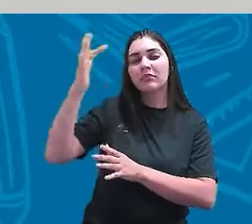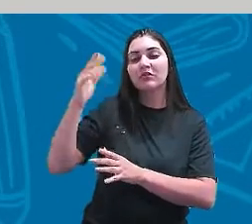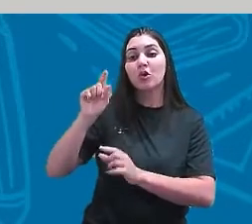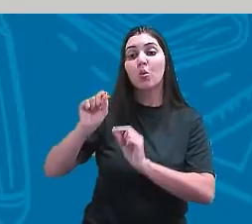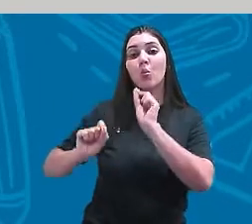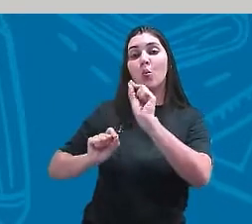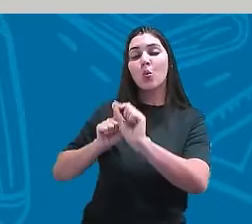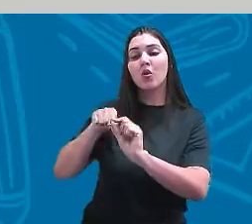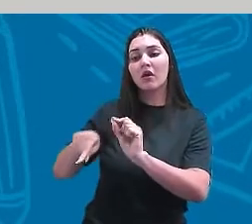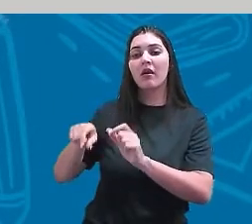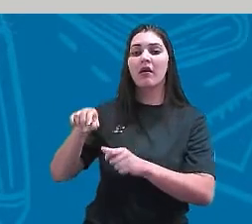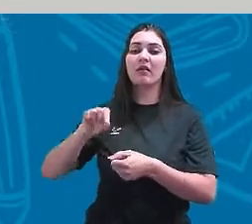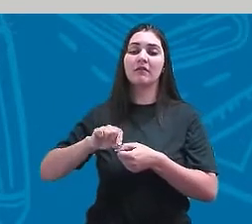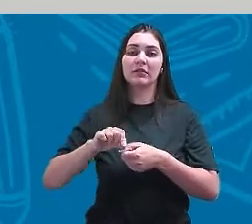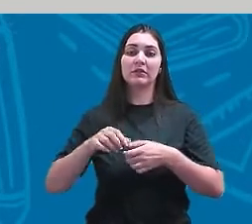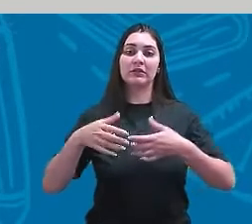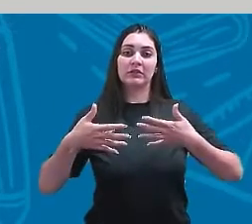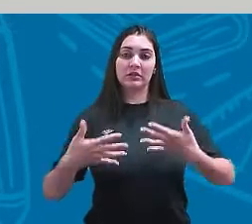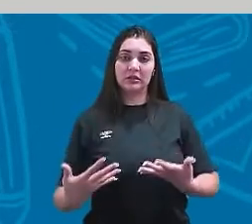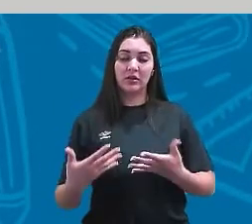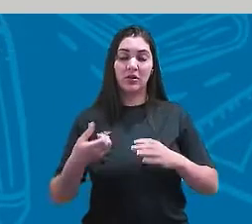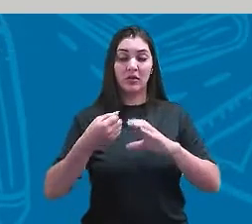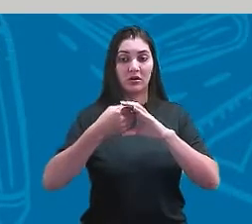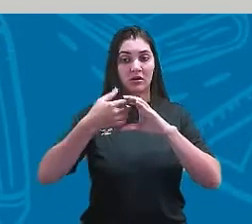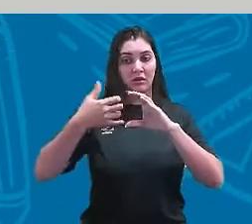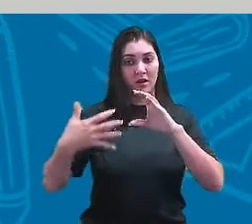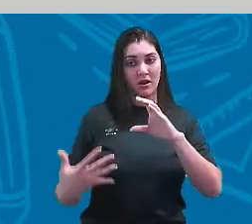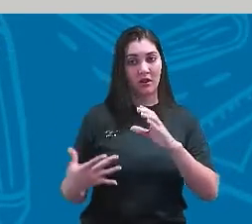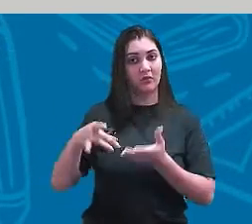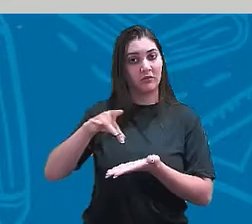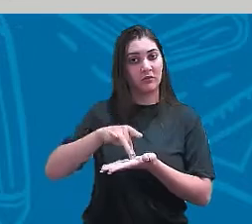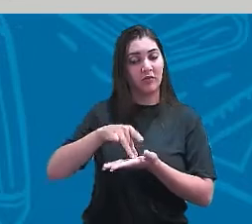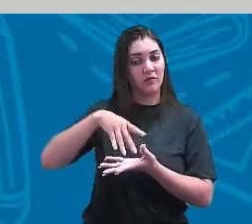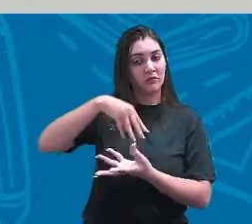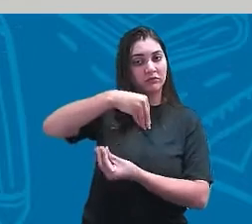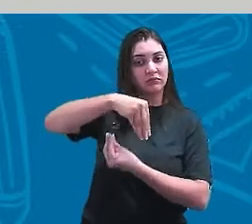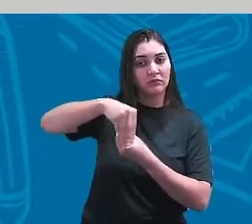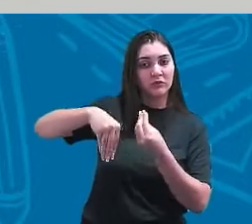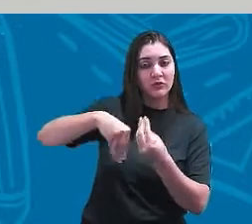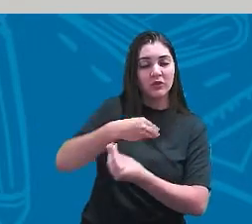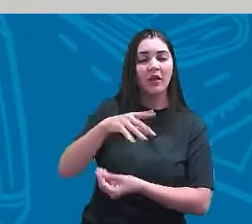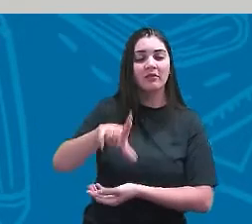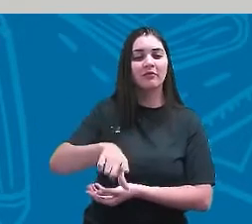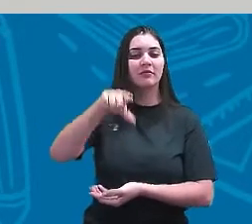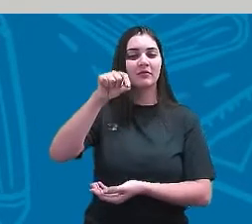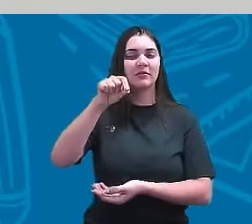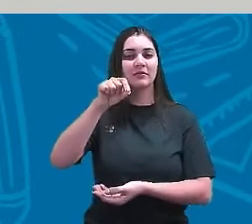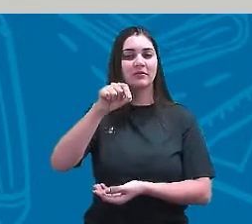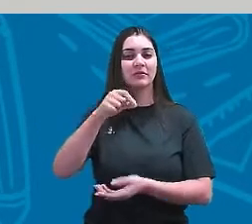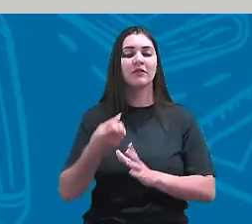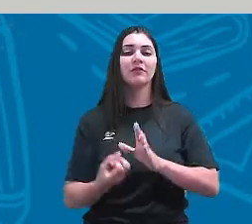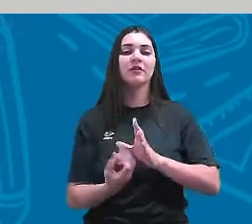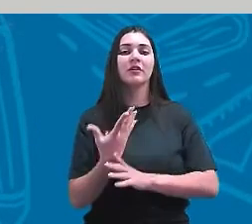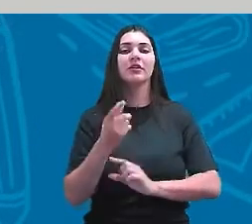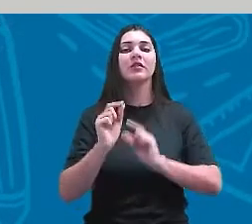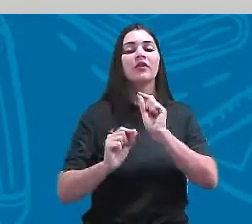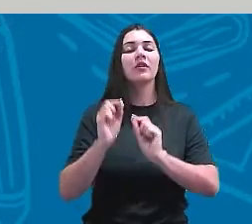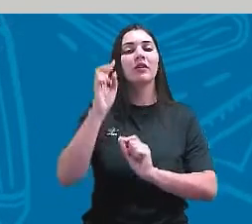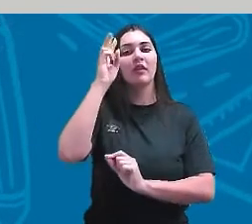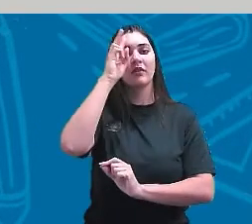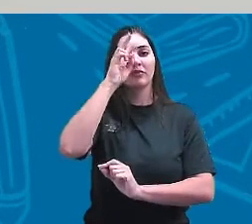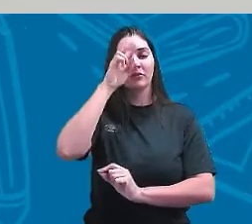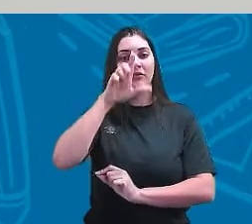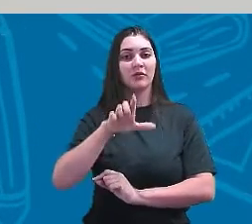do que ele fazia. Então, alguma característica real foi misturada com a fantasia e foi se surgindo essa lenda.